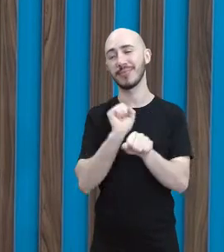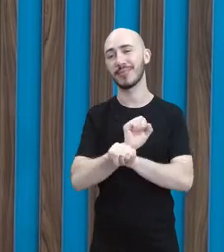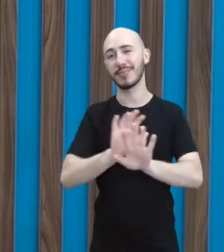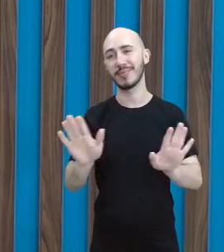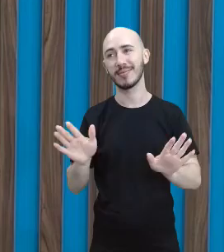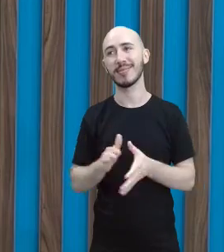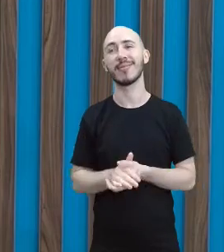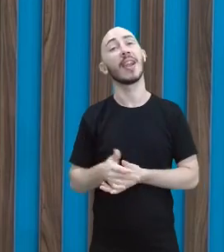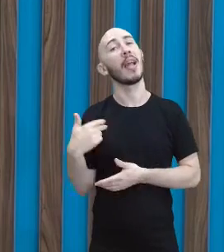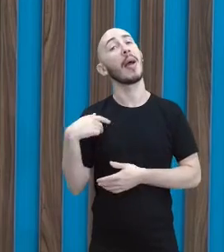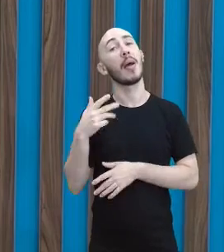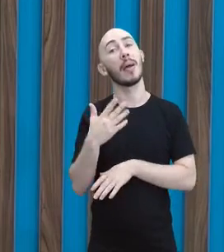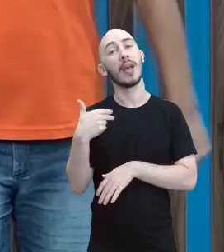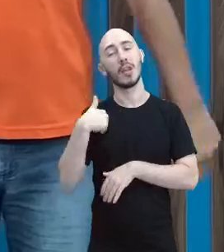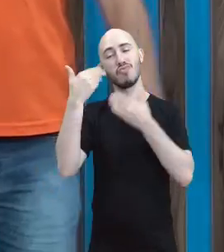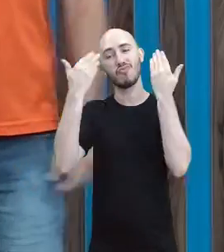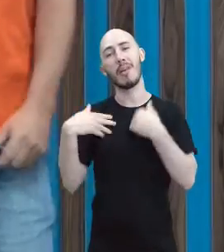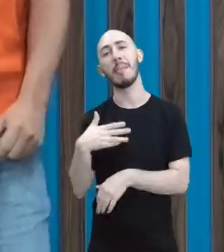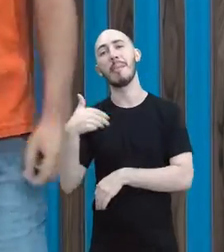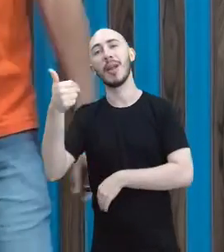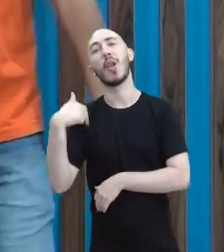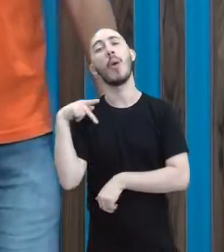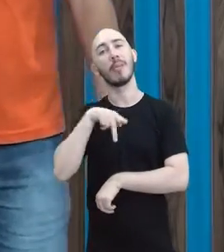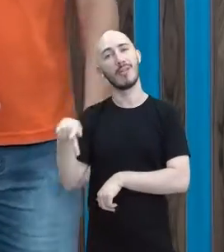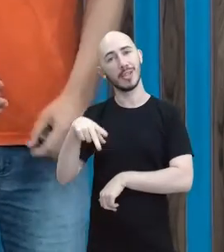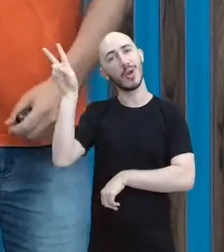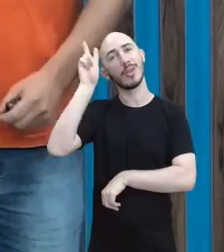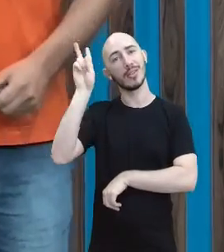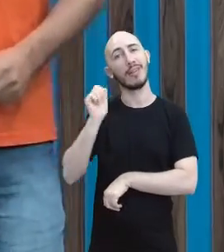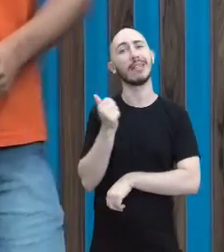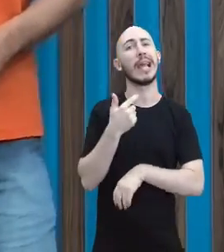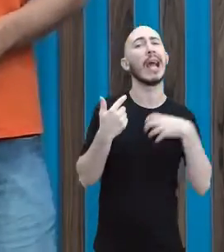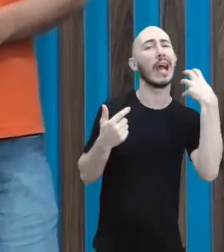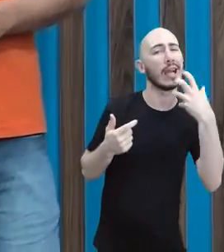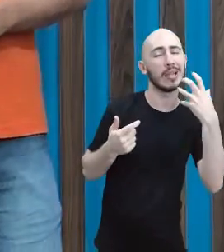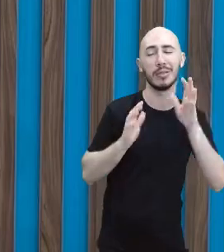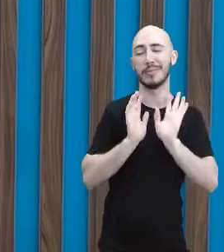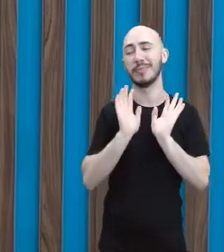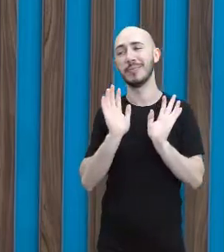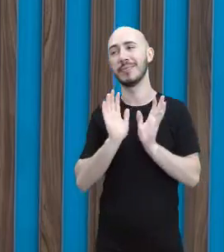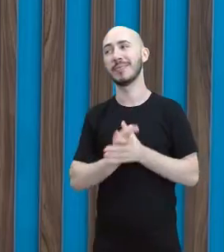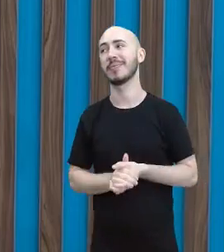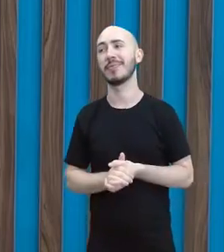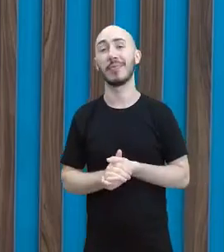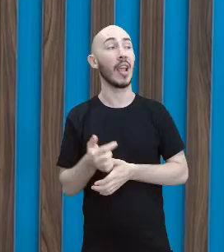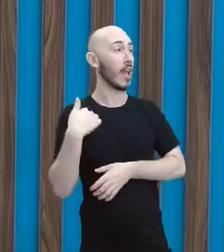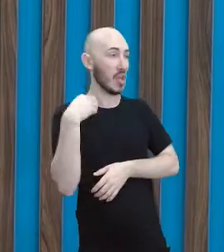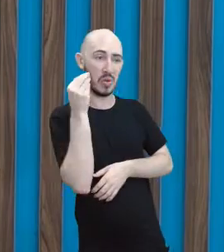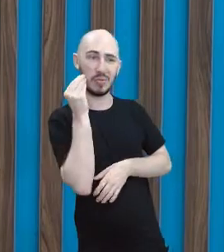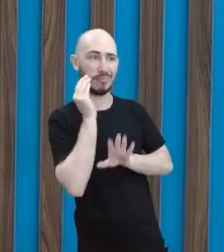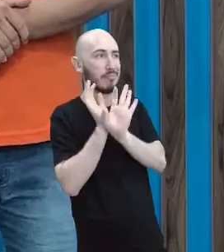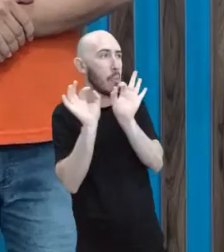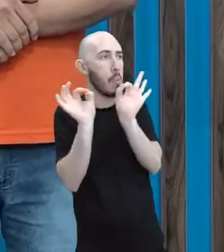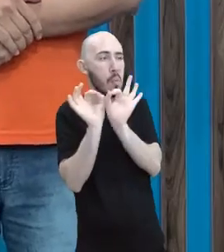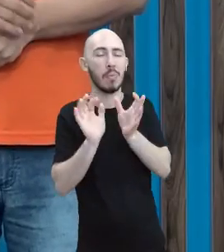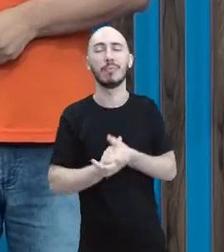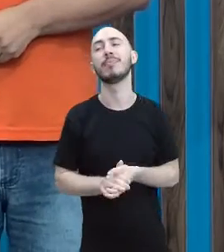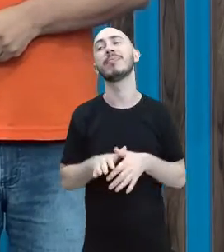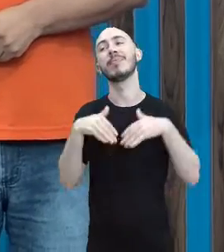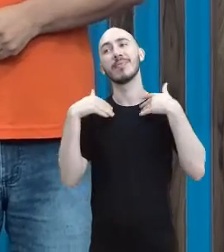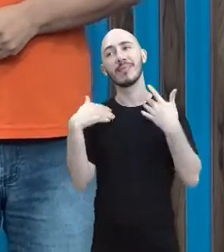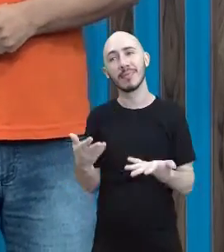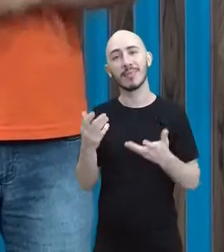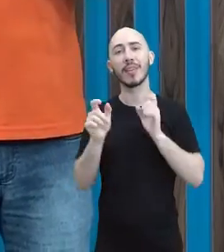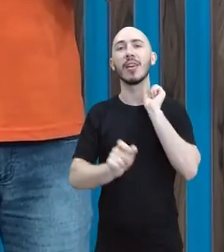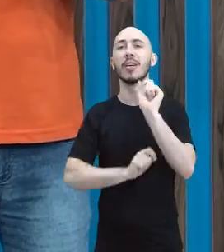sou o melhor professor de história do que cantor, ainda bem por isso que eu estou aqui. Eu então, nem me arrisco. Nem se arrisca, né, professor? Mas é isso, cara. Eu vou,